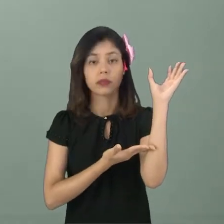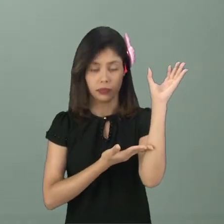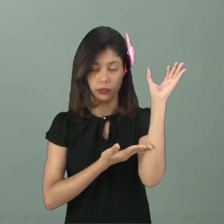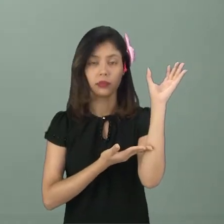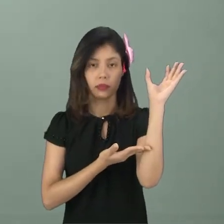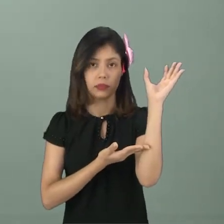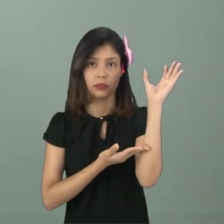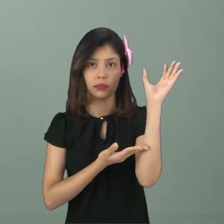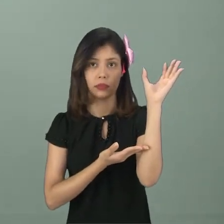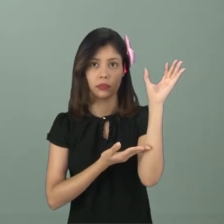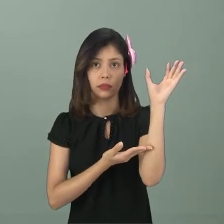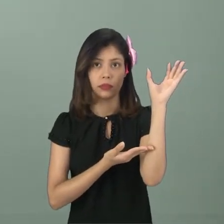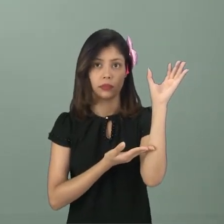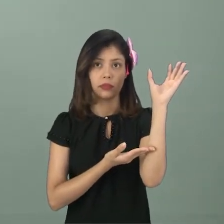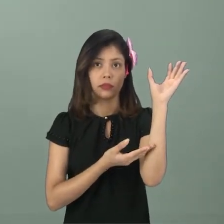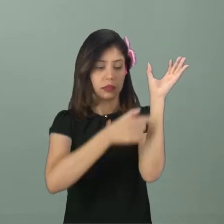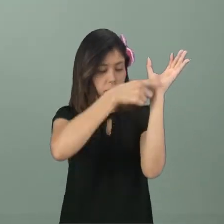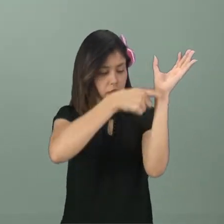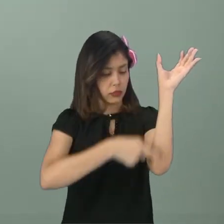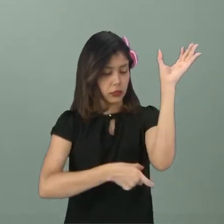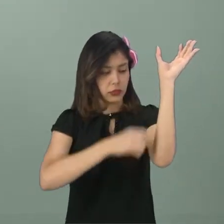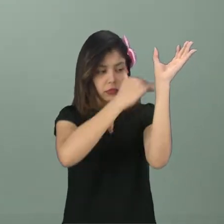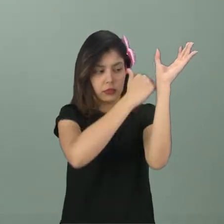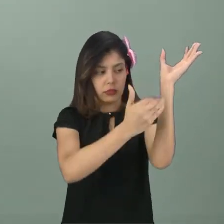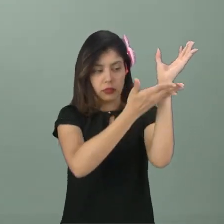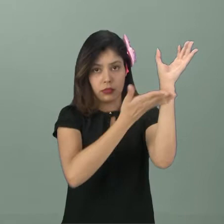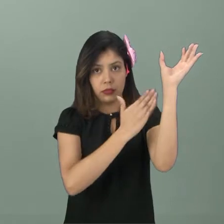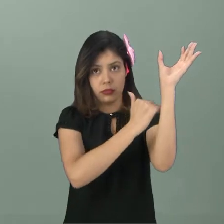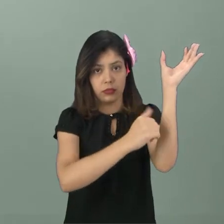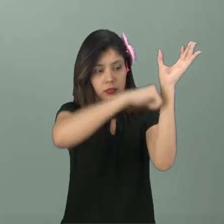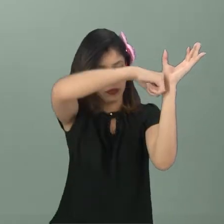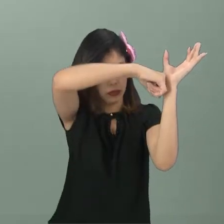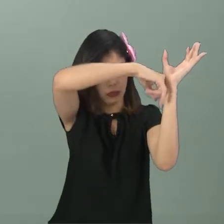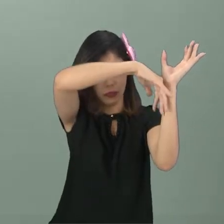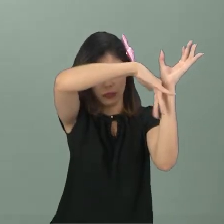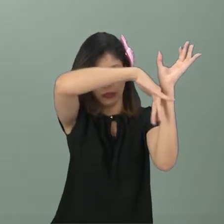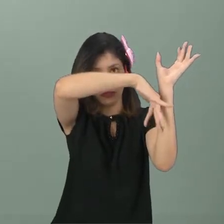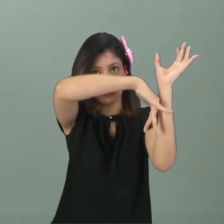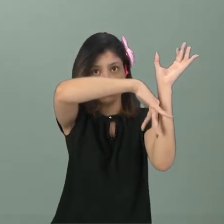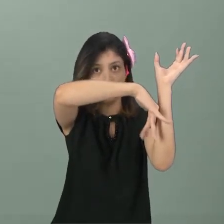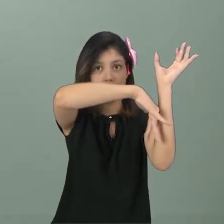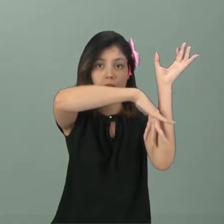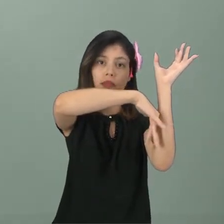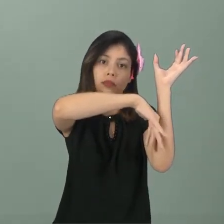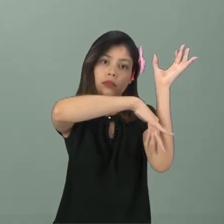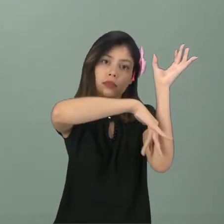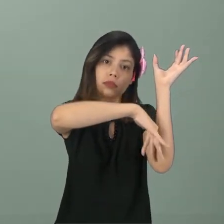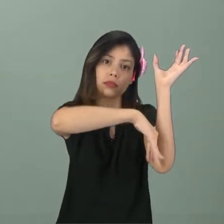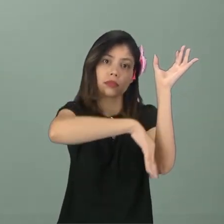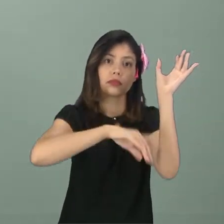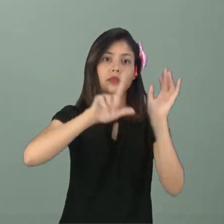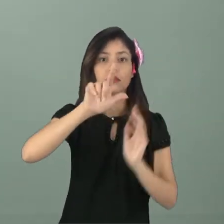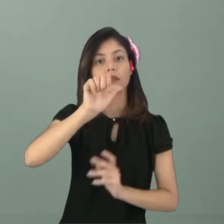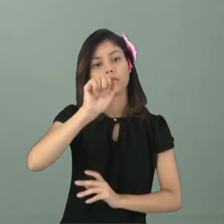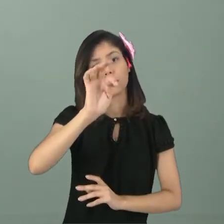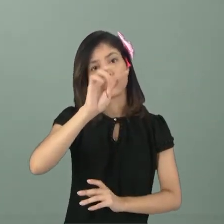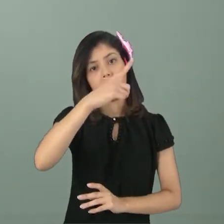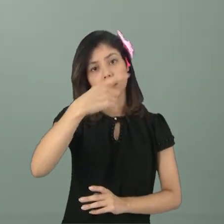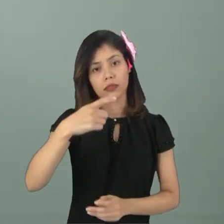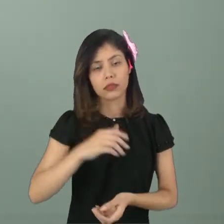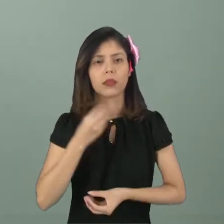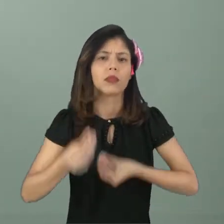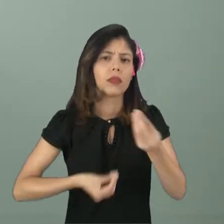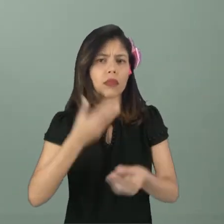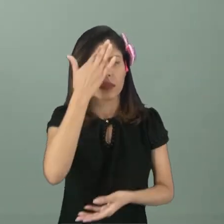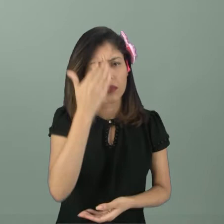seringueira, cortava o caule da seringueira reto e dali saía aquela seiva que era o látex. Como que eles